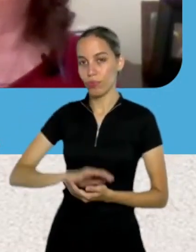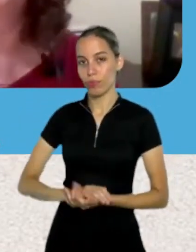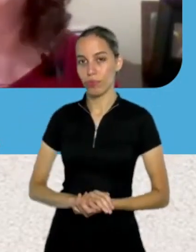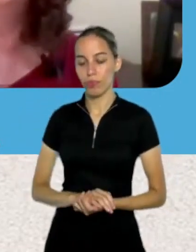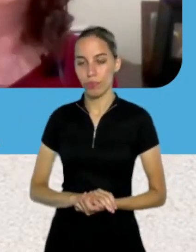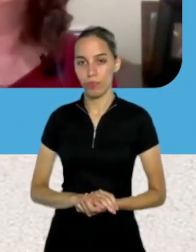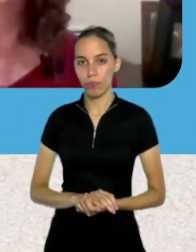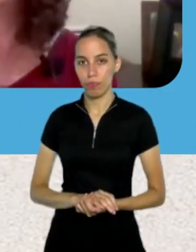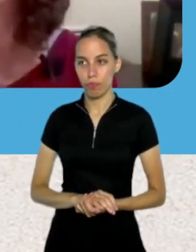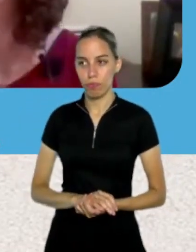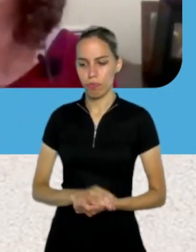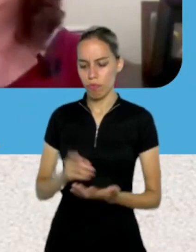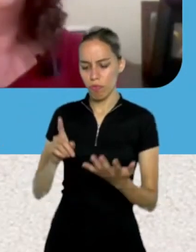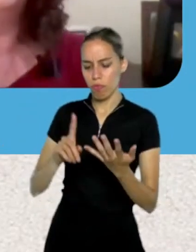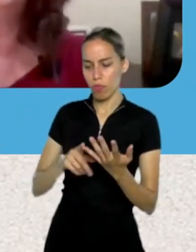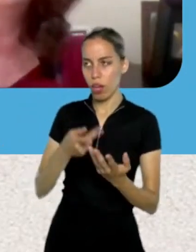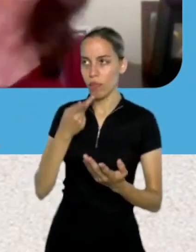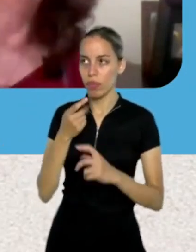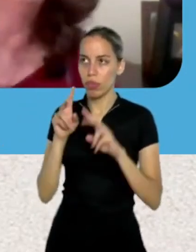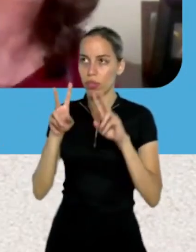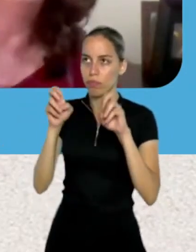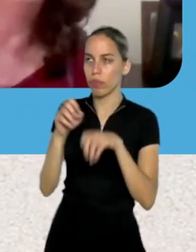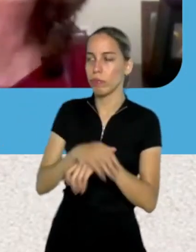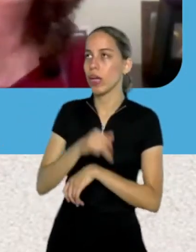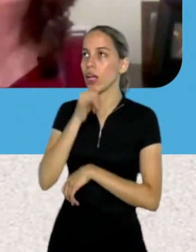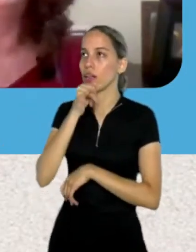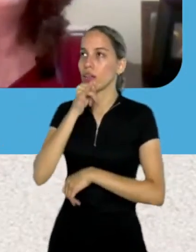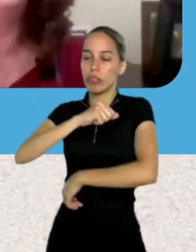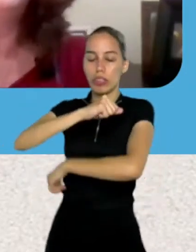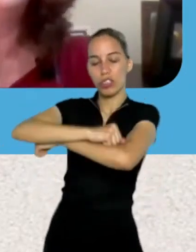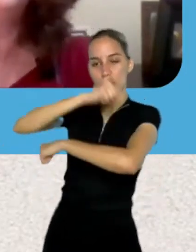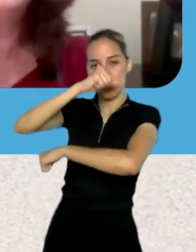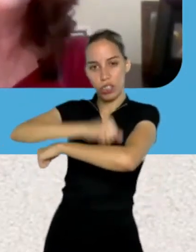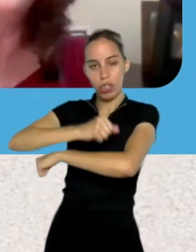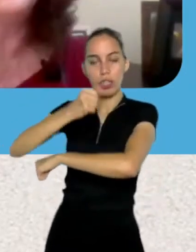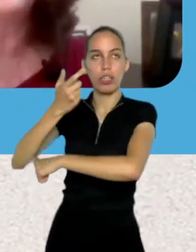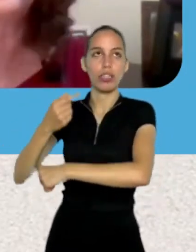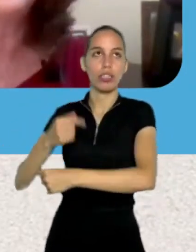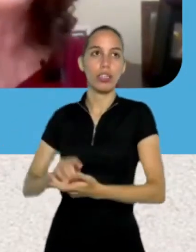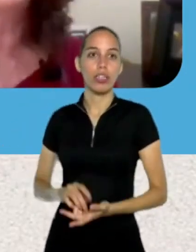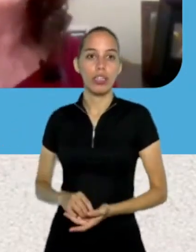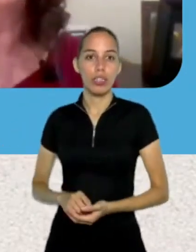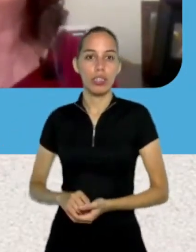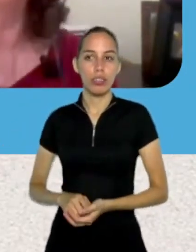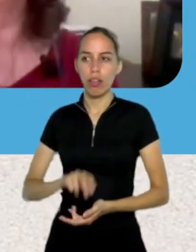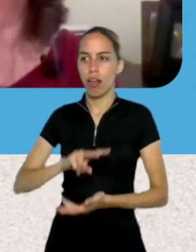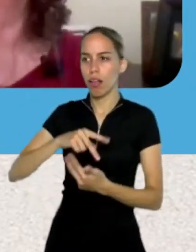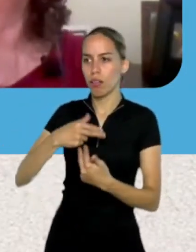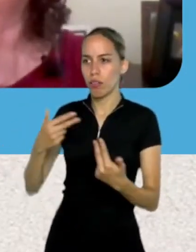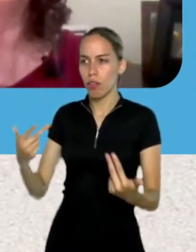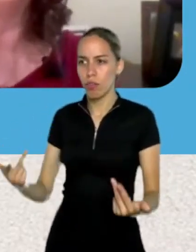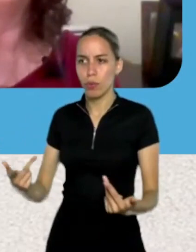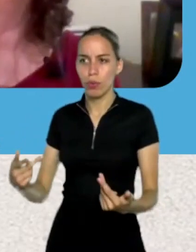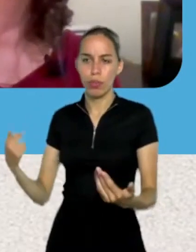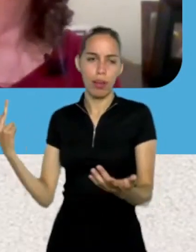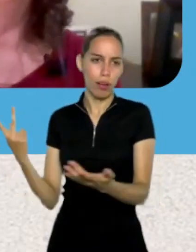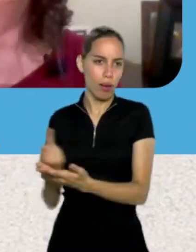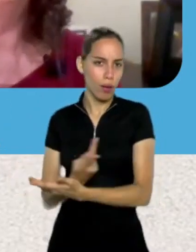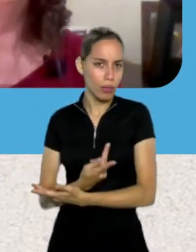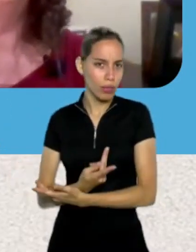poesias que falam da janela, que falam né, das coisas que nos acontecem,